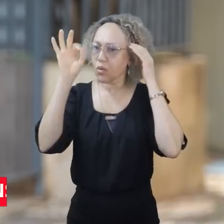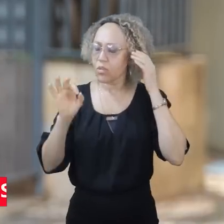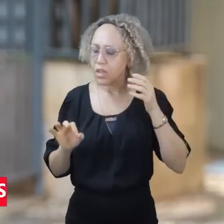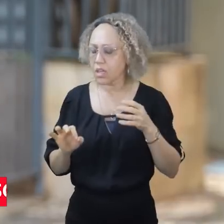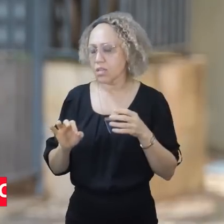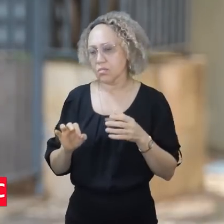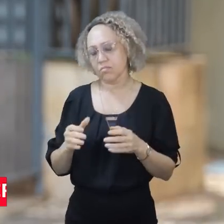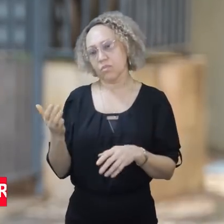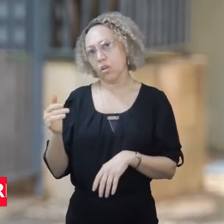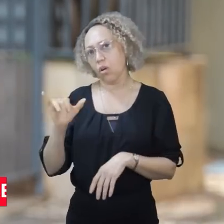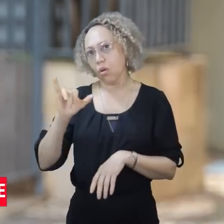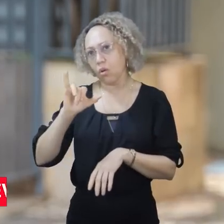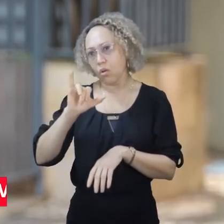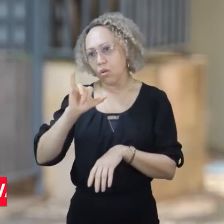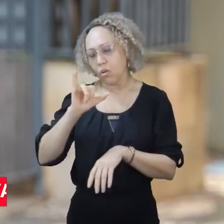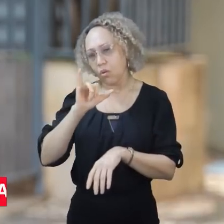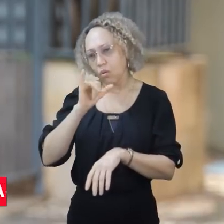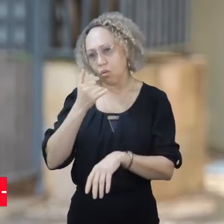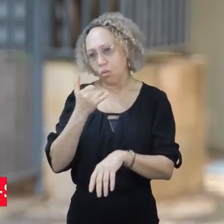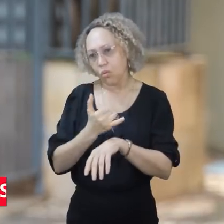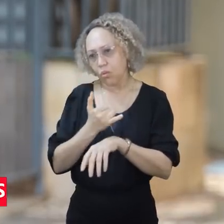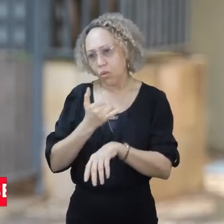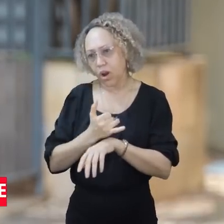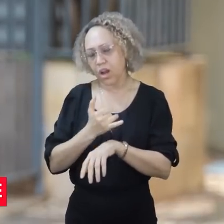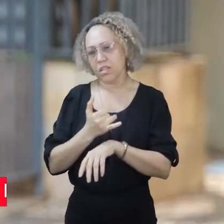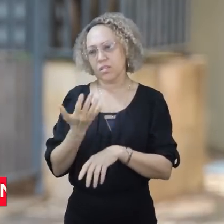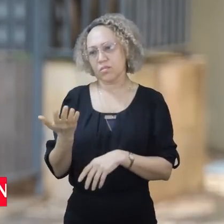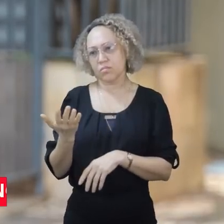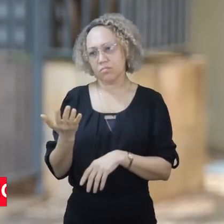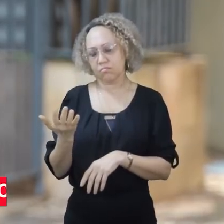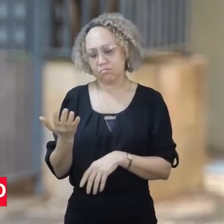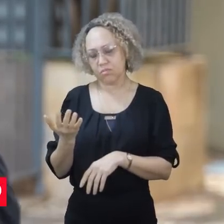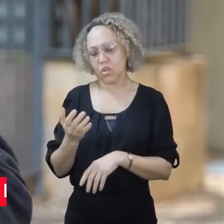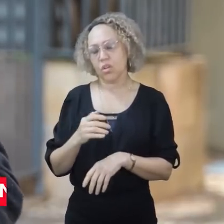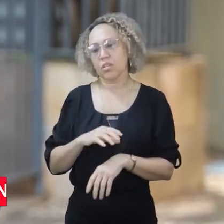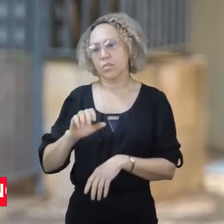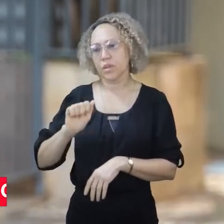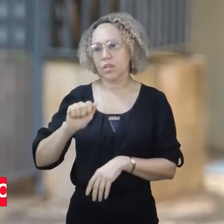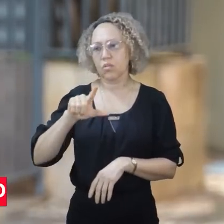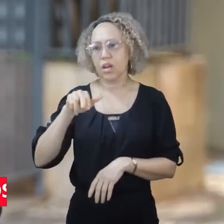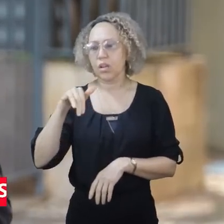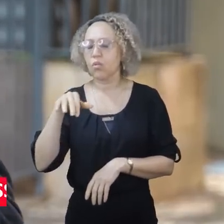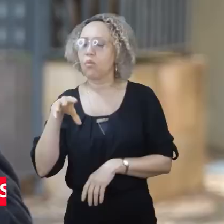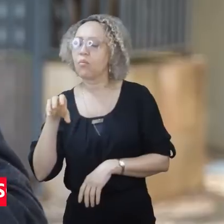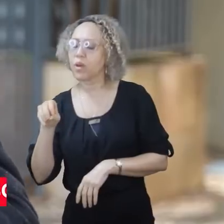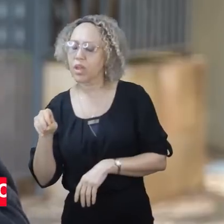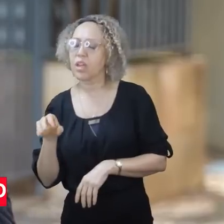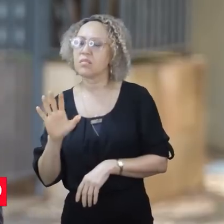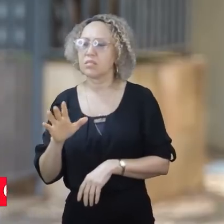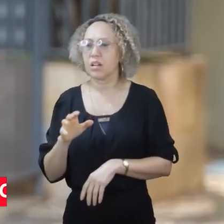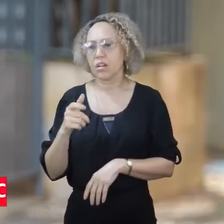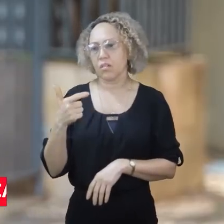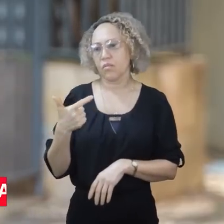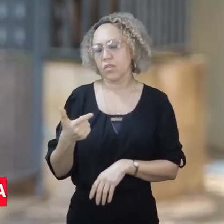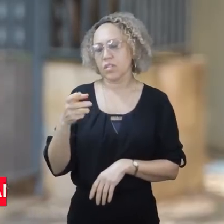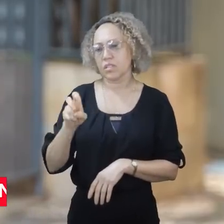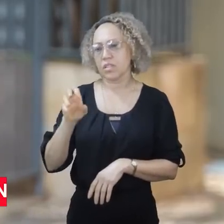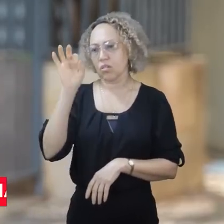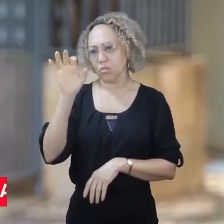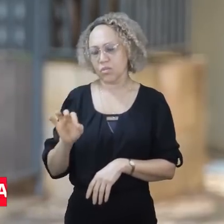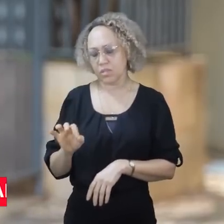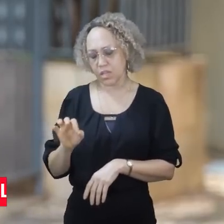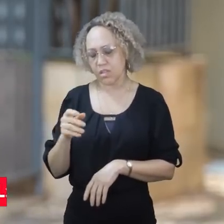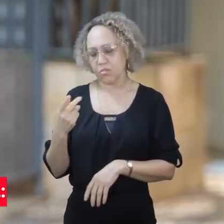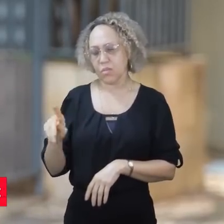e o alumínio, que têm taxas próprias já anunciadas, seguem com 25% da tarifa para os produtos